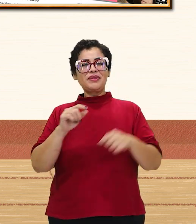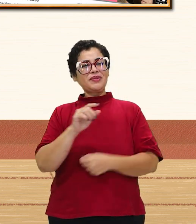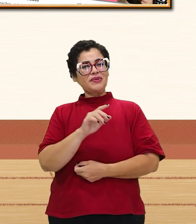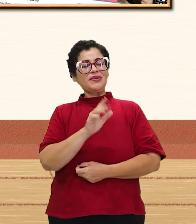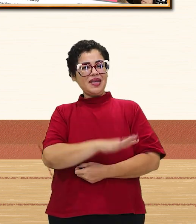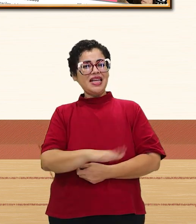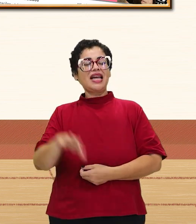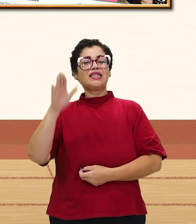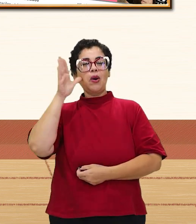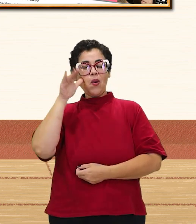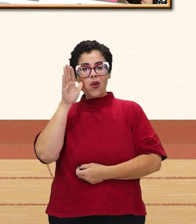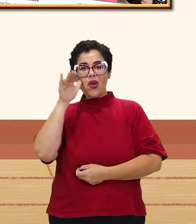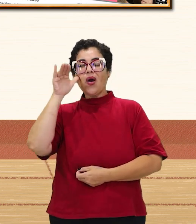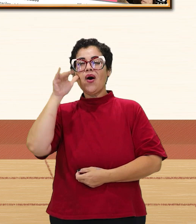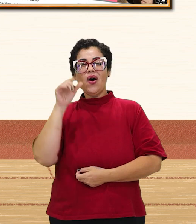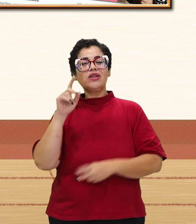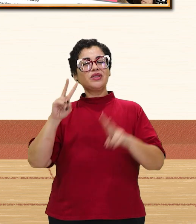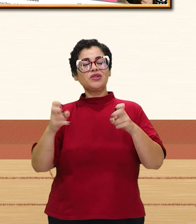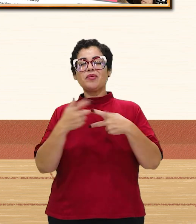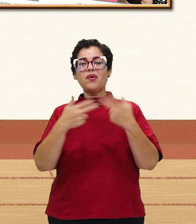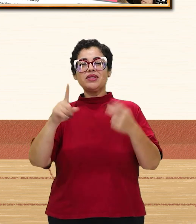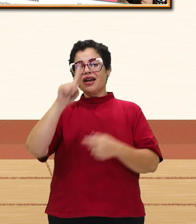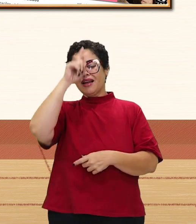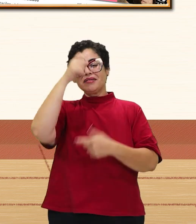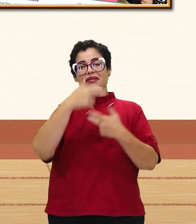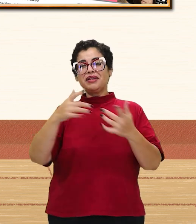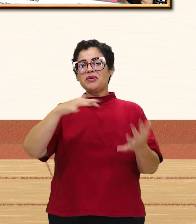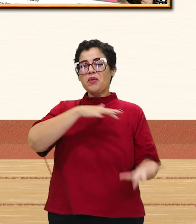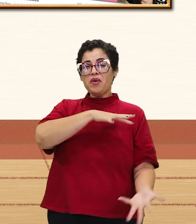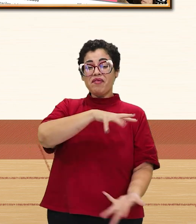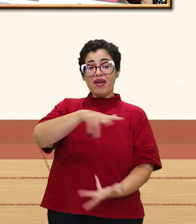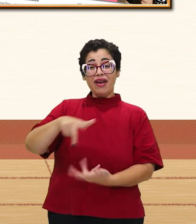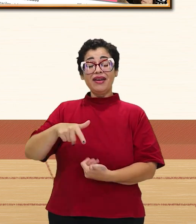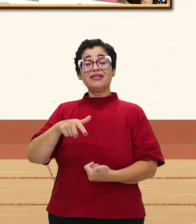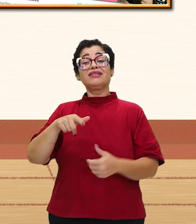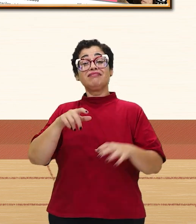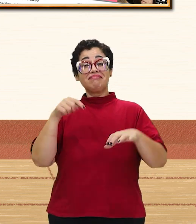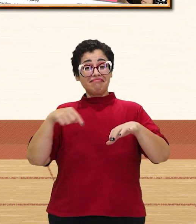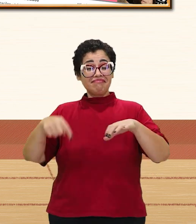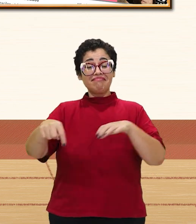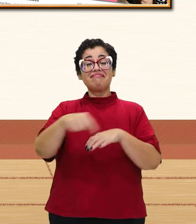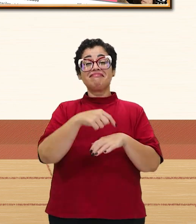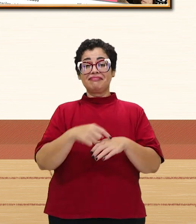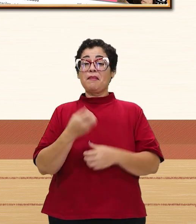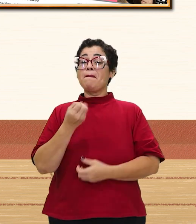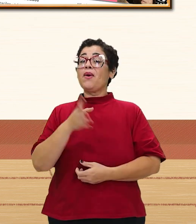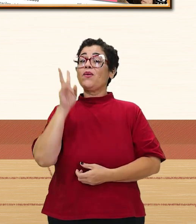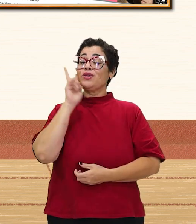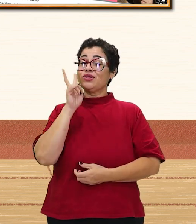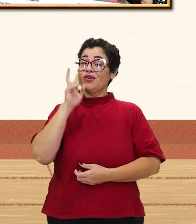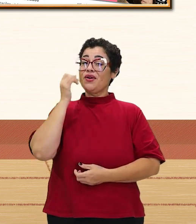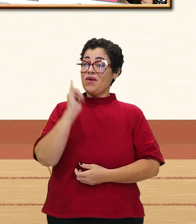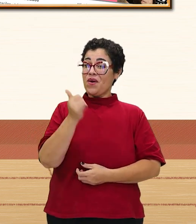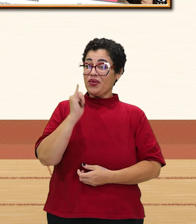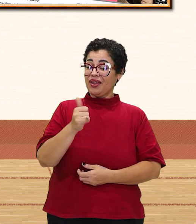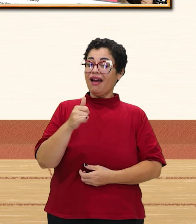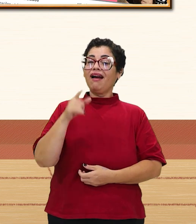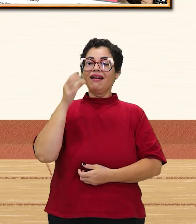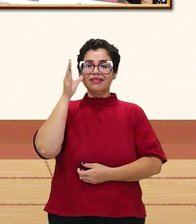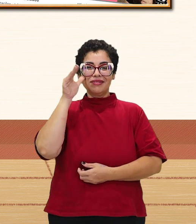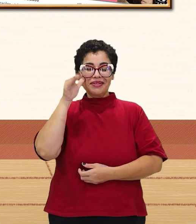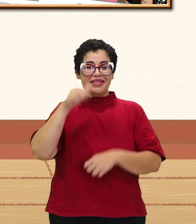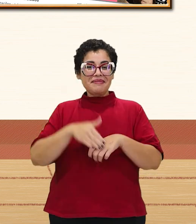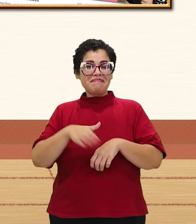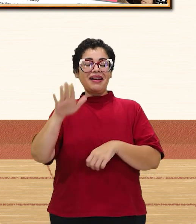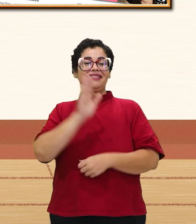muito curiosas sobre os fenômenos da natureza e do universo que as rodeia. É, e nada como uma boa história para instigar ainda